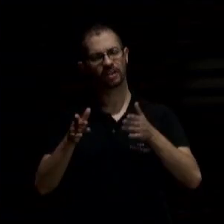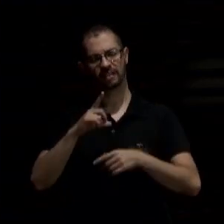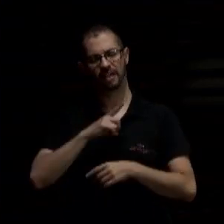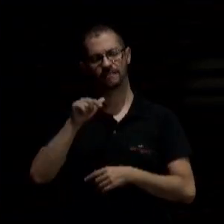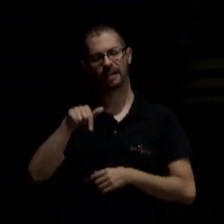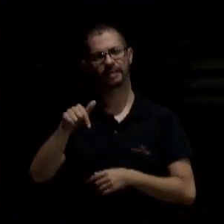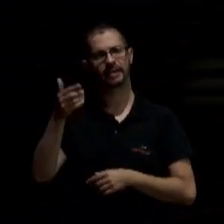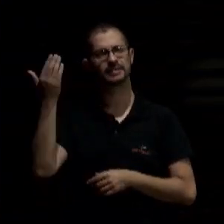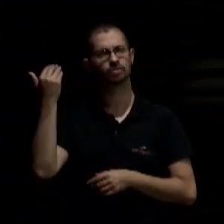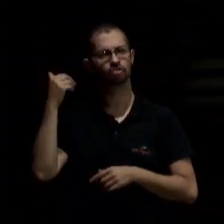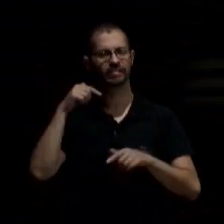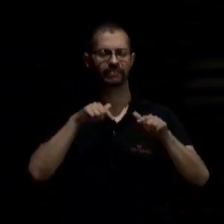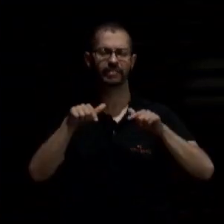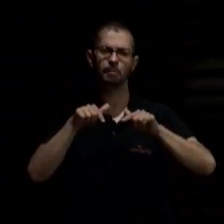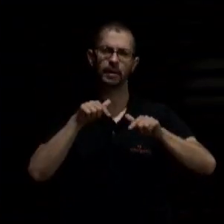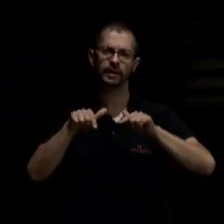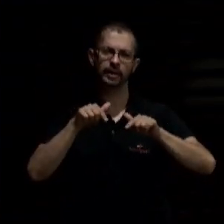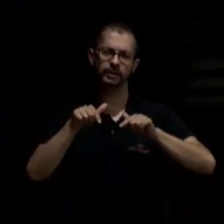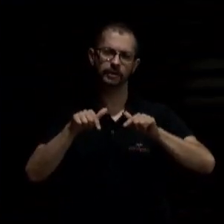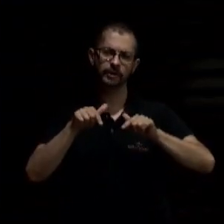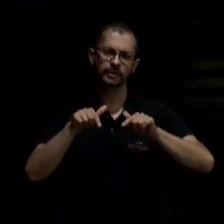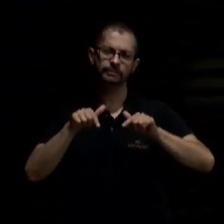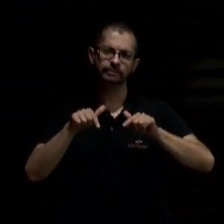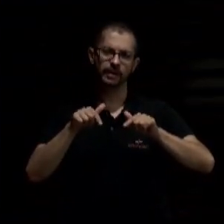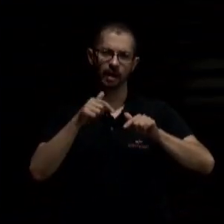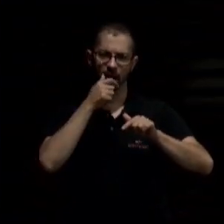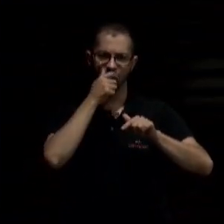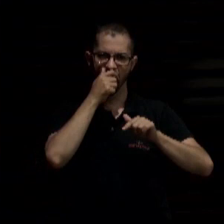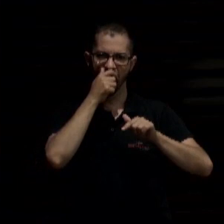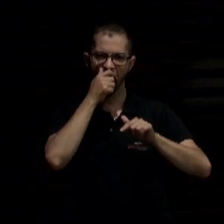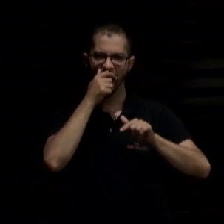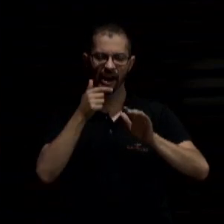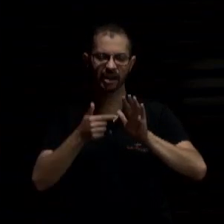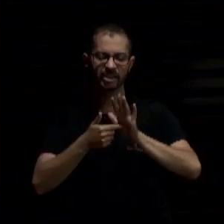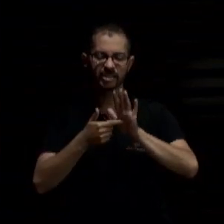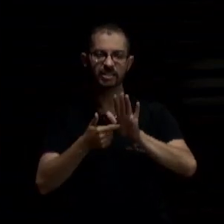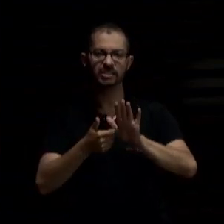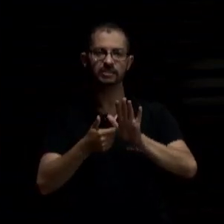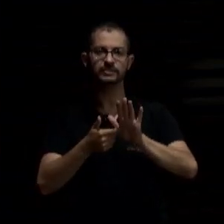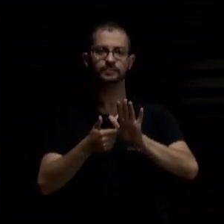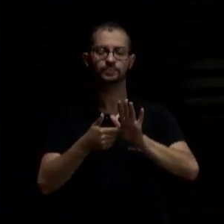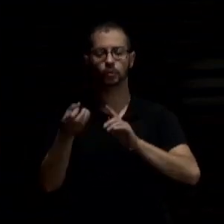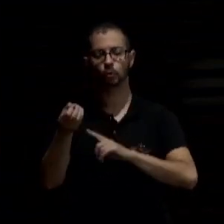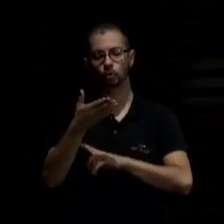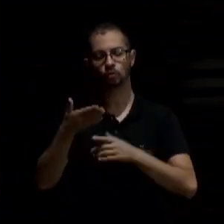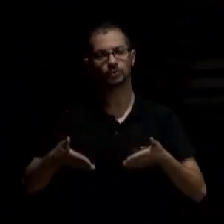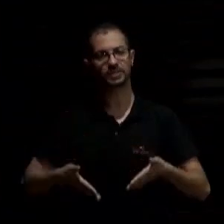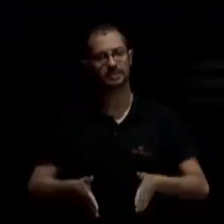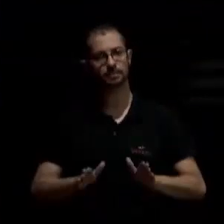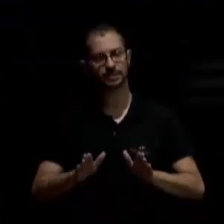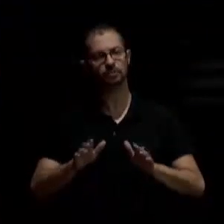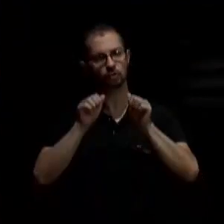dias trabalhando um pouquinho com o Congresso do Novo Nascimento. Foi uma